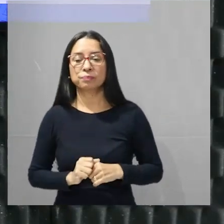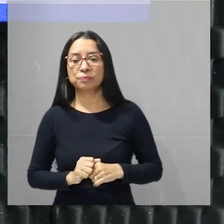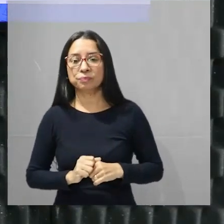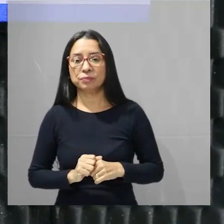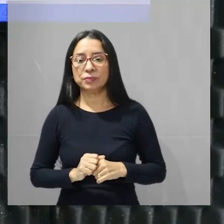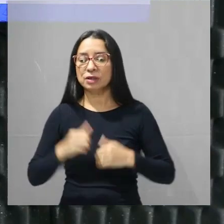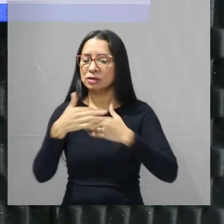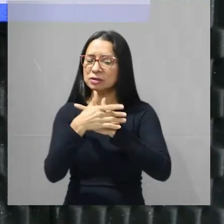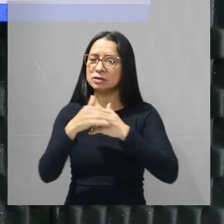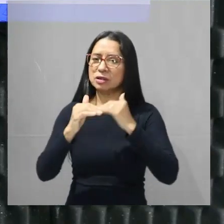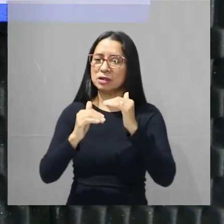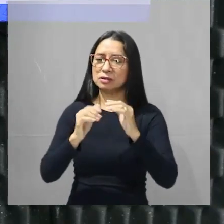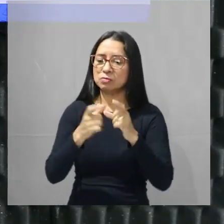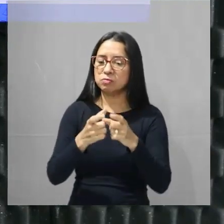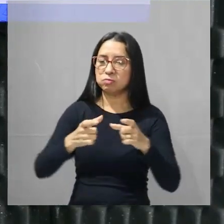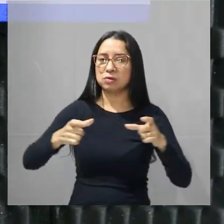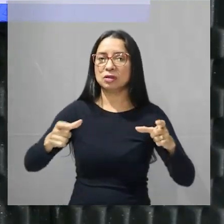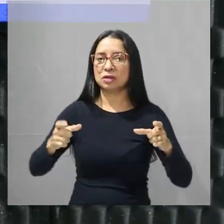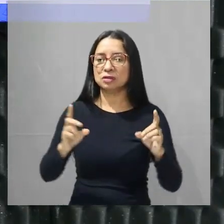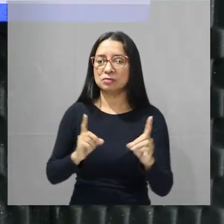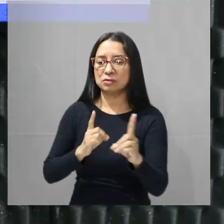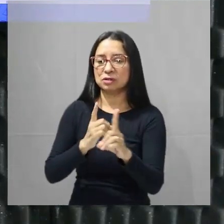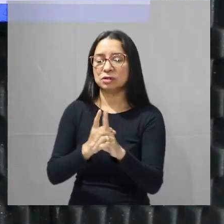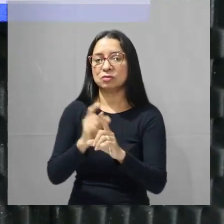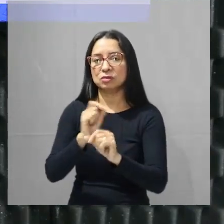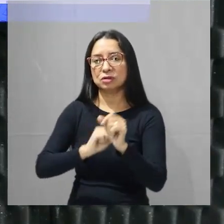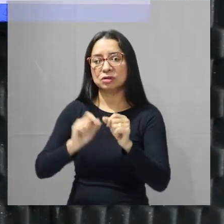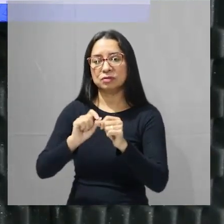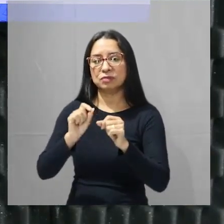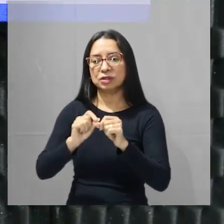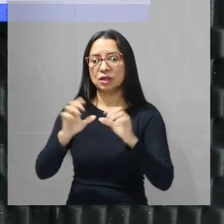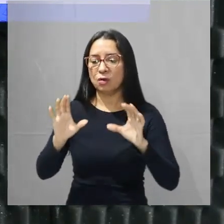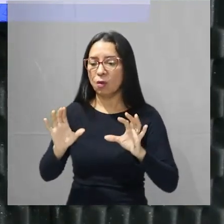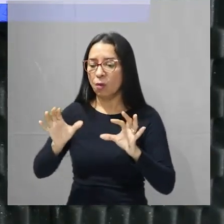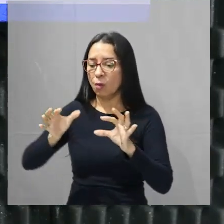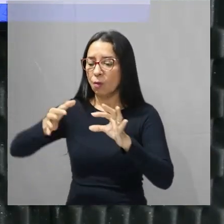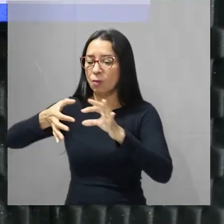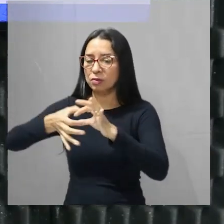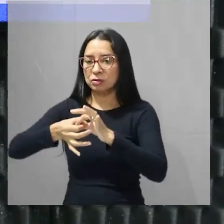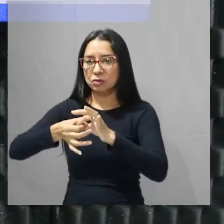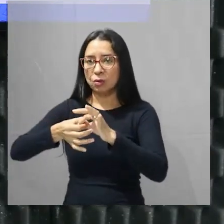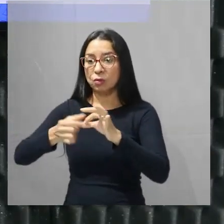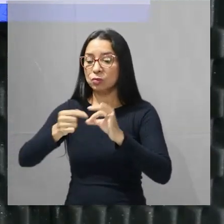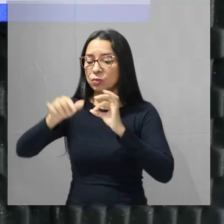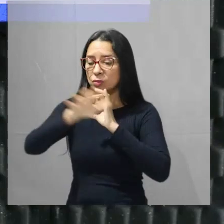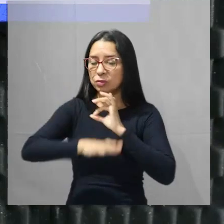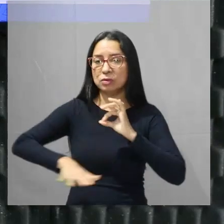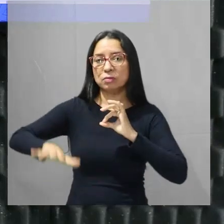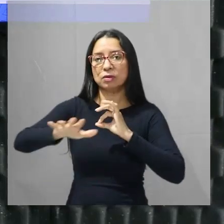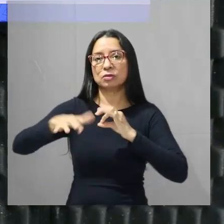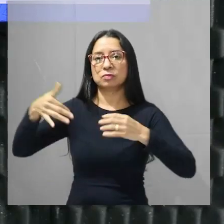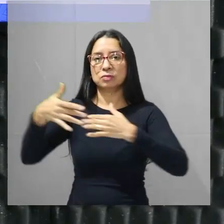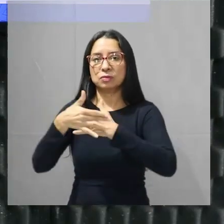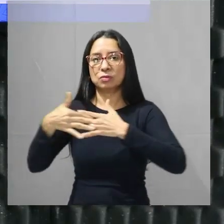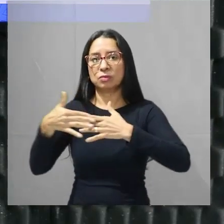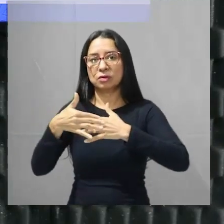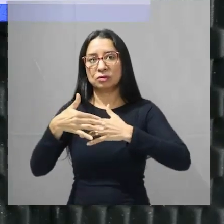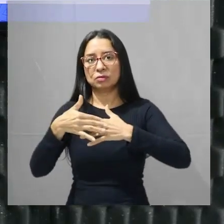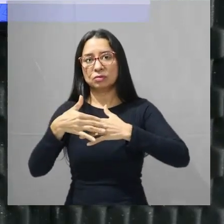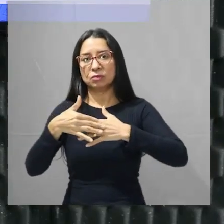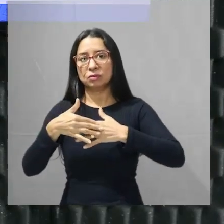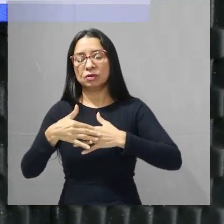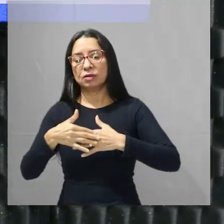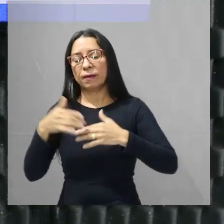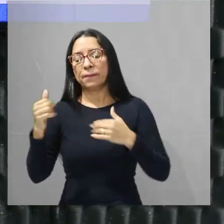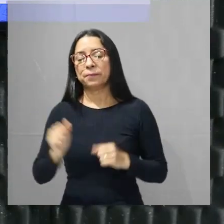encontrando, ele vai fazer com que essa megalópole seja uma só, num único espaço urbano, galera, tá? Quando duas